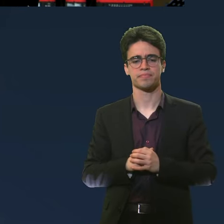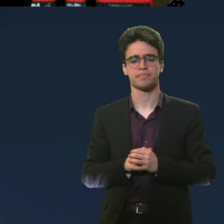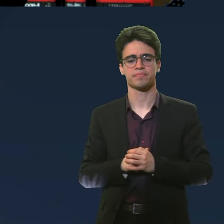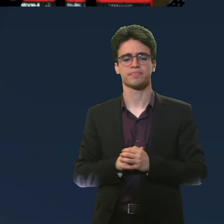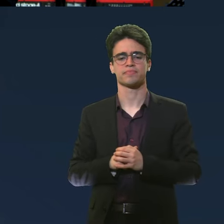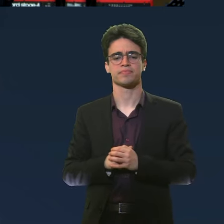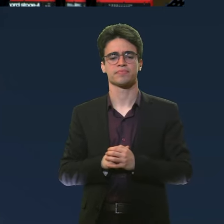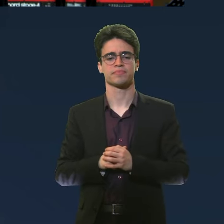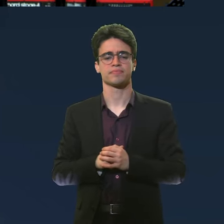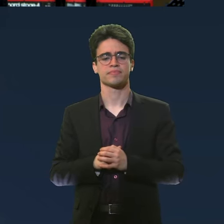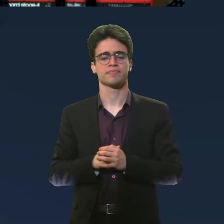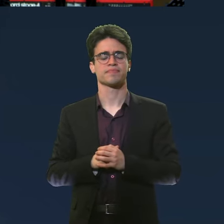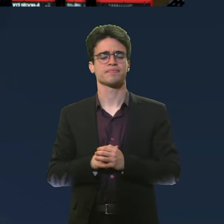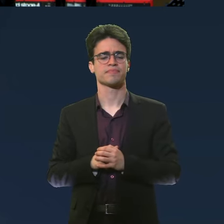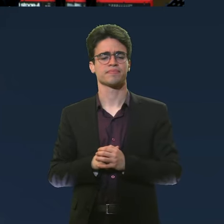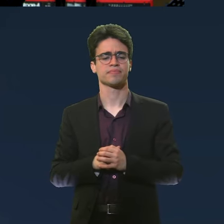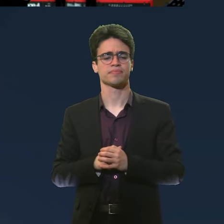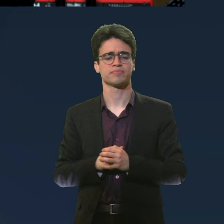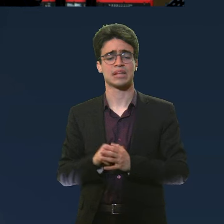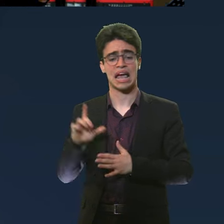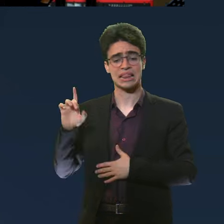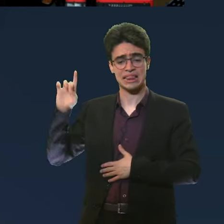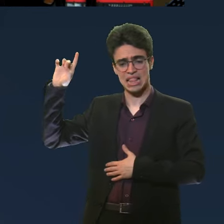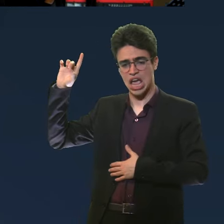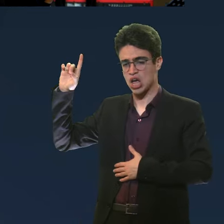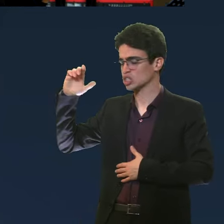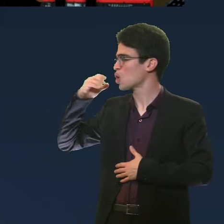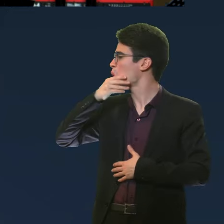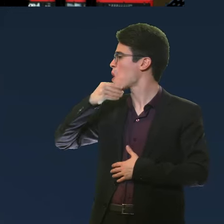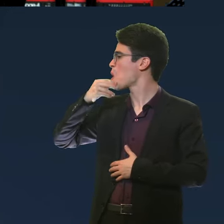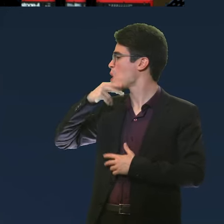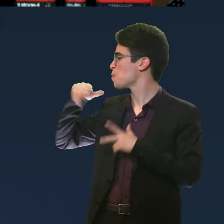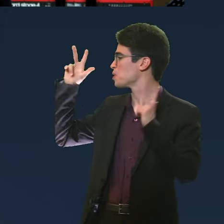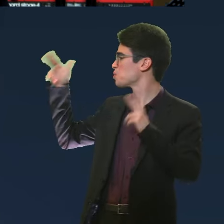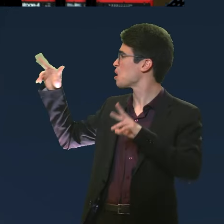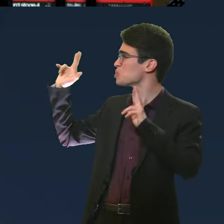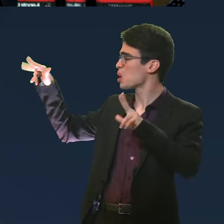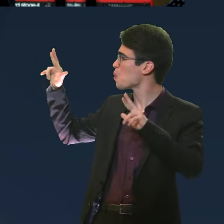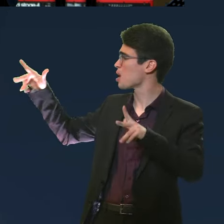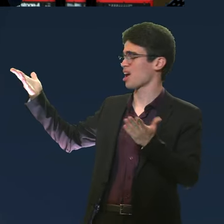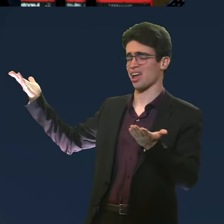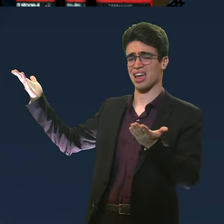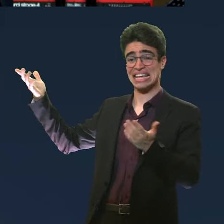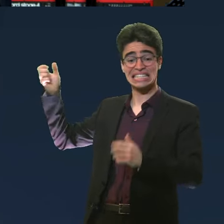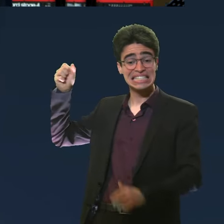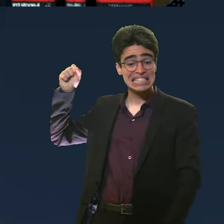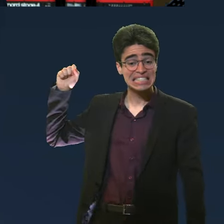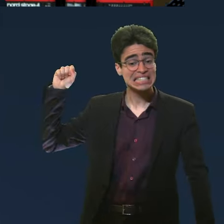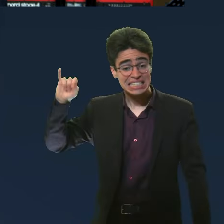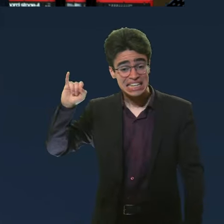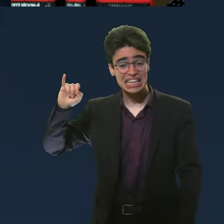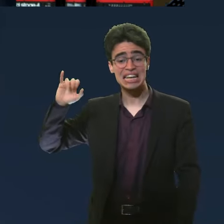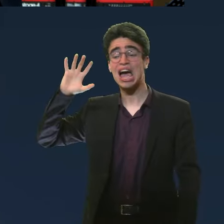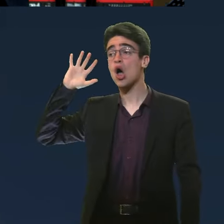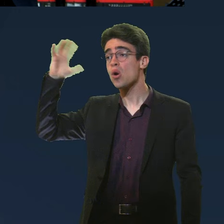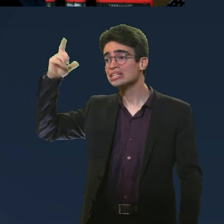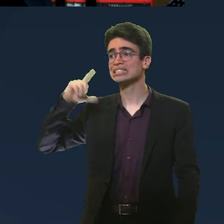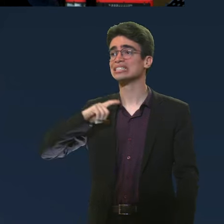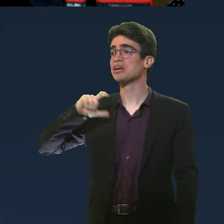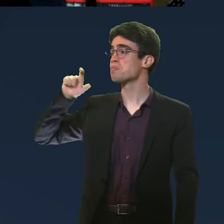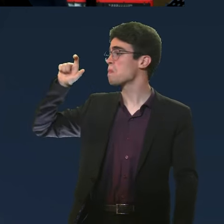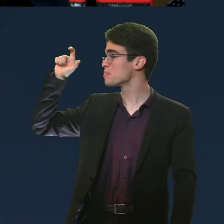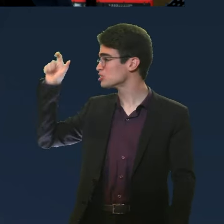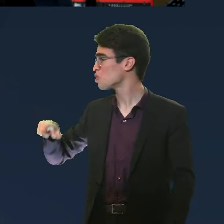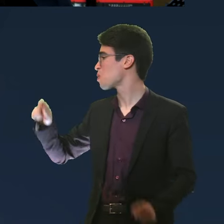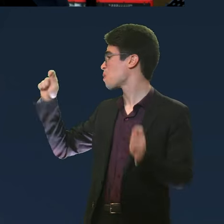ele não é homem como eu para que eu lhe responda e nos enfrentemos em juízo. Se tão somente houvesse alguém para servir